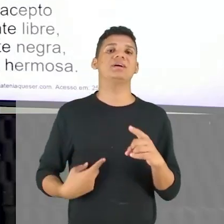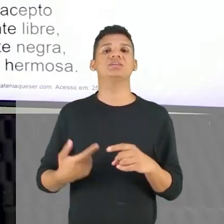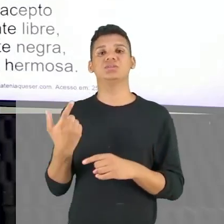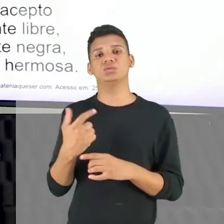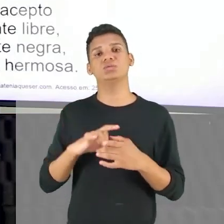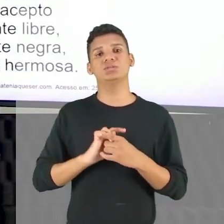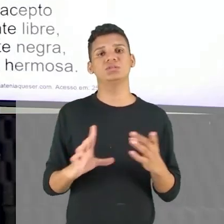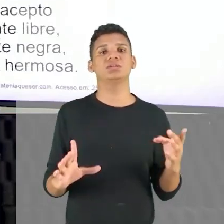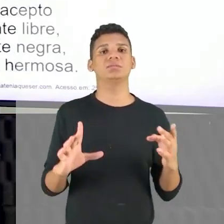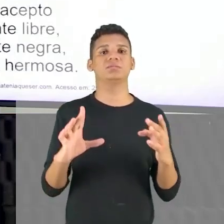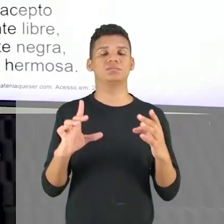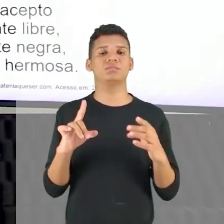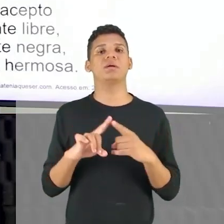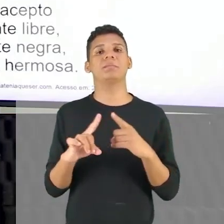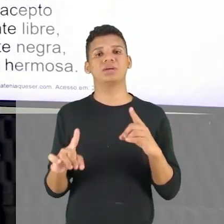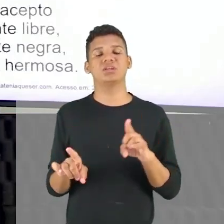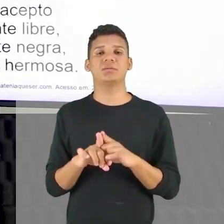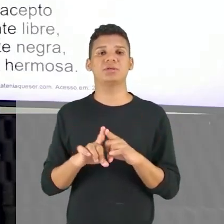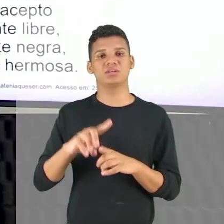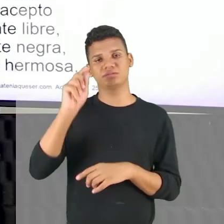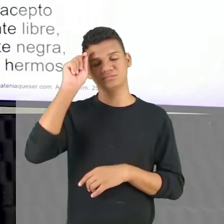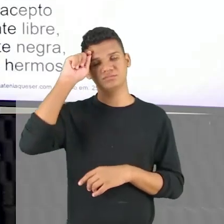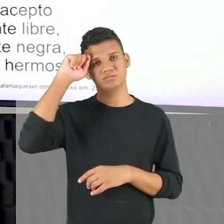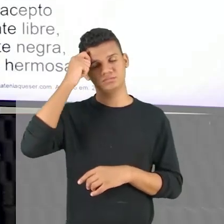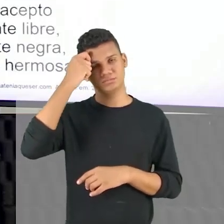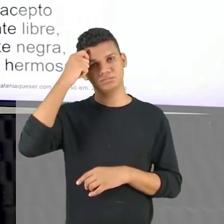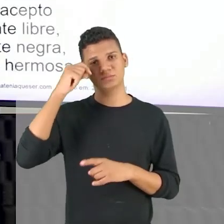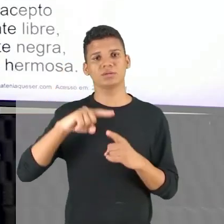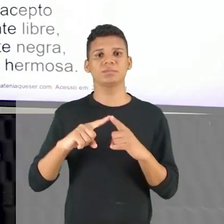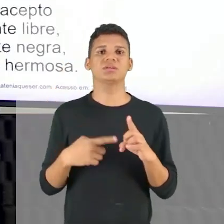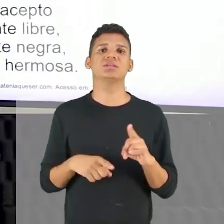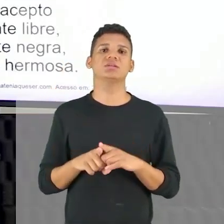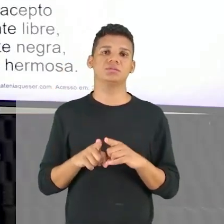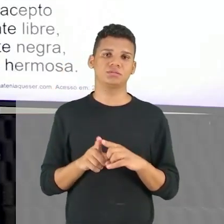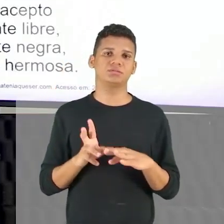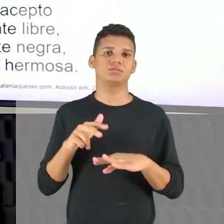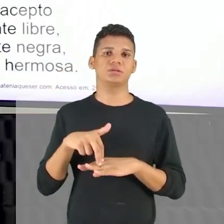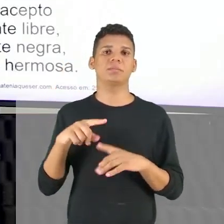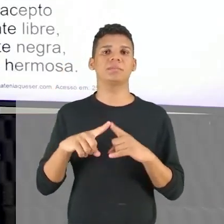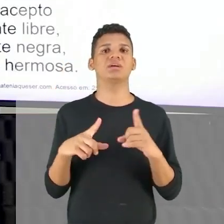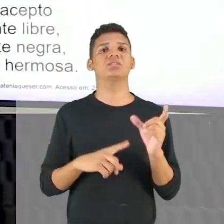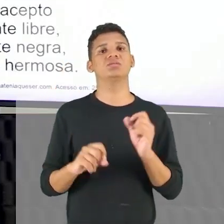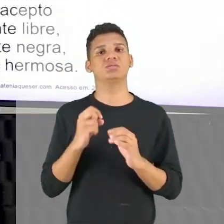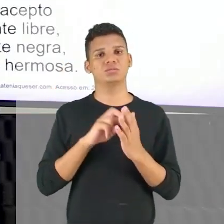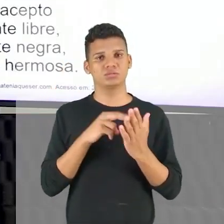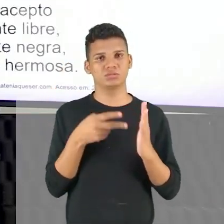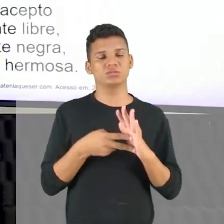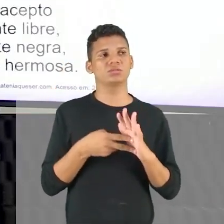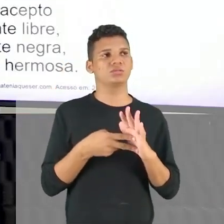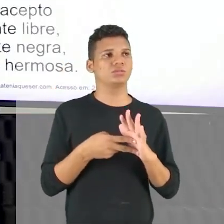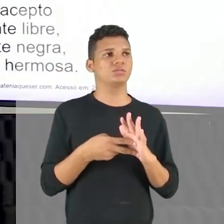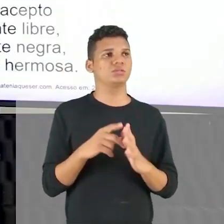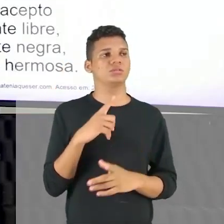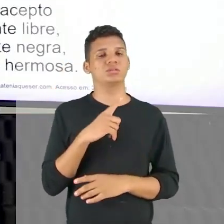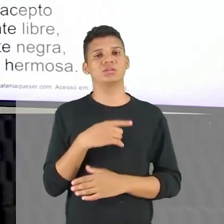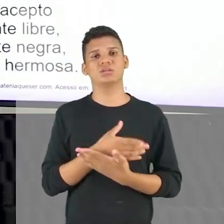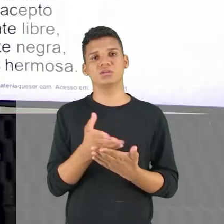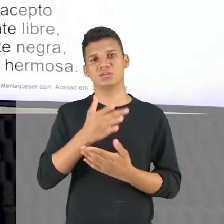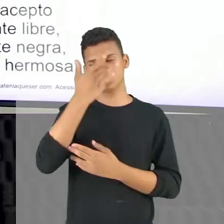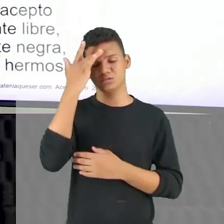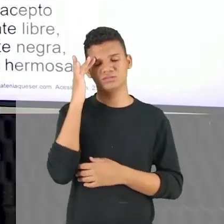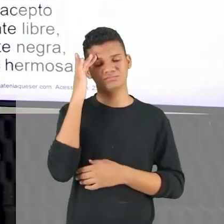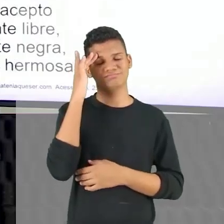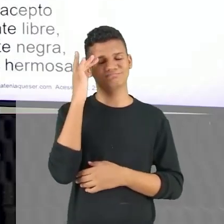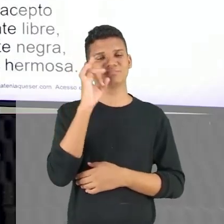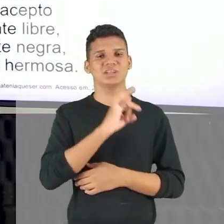livre, rotundamente negra e rotundamente hermosa. Então, a ser parte dos que calam, dos que temem, dos